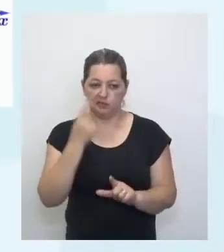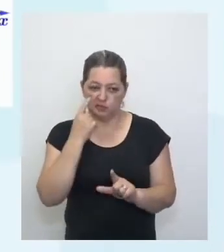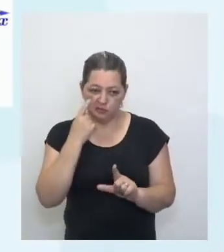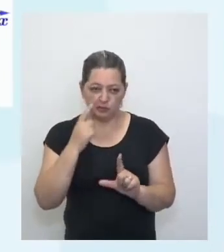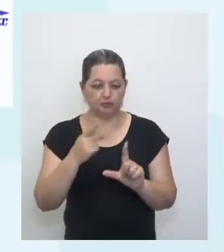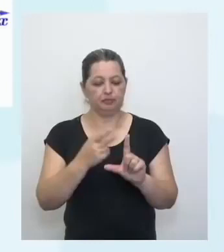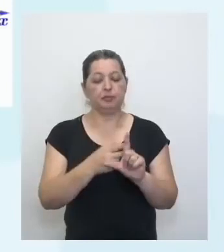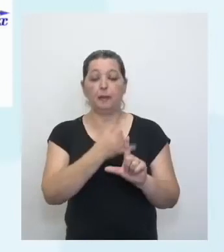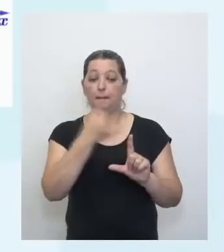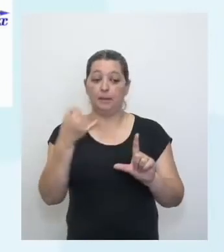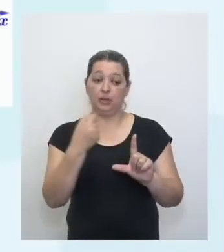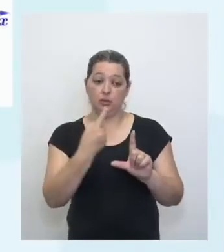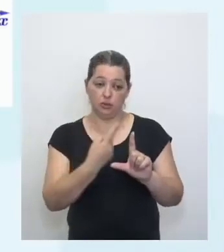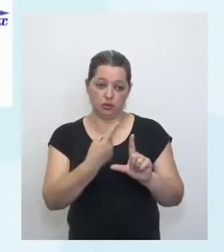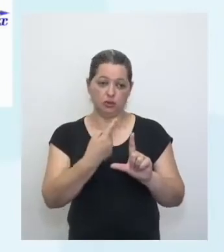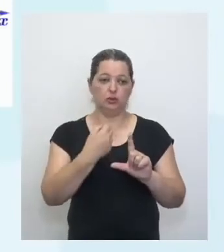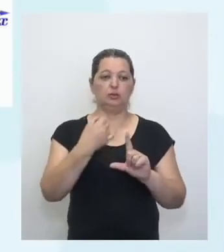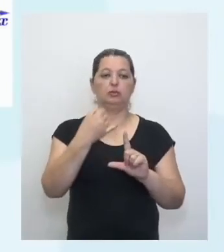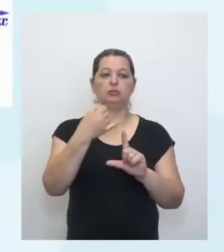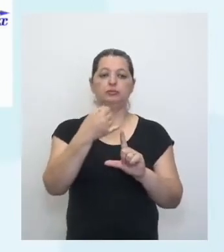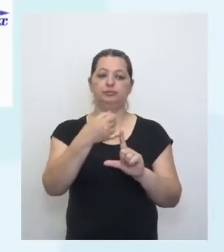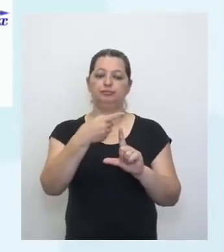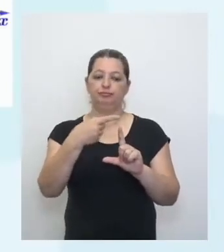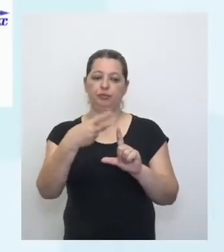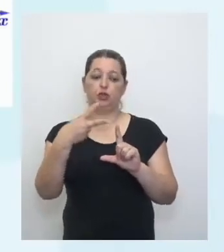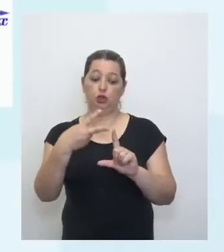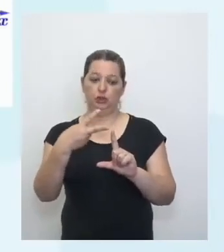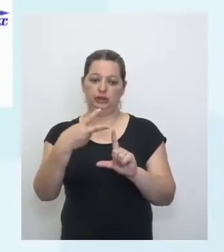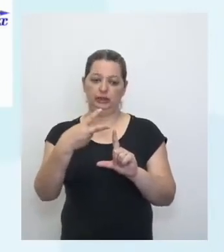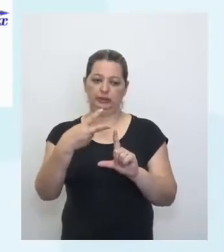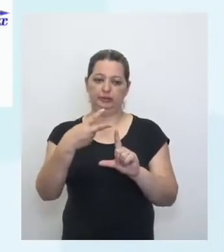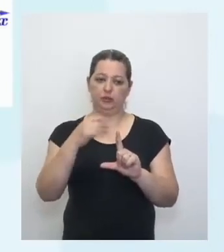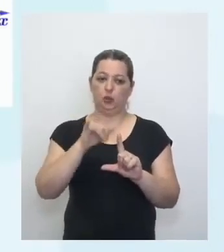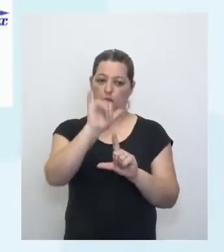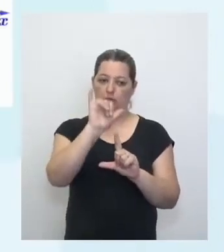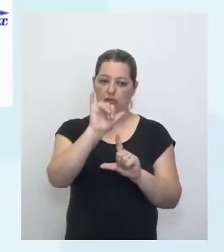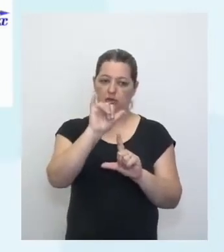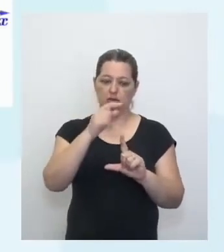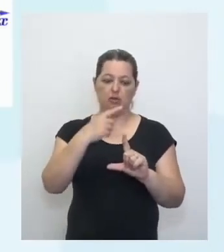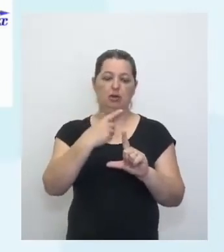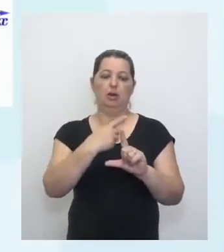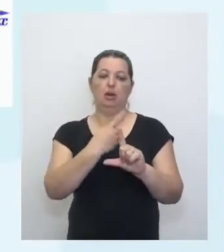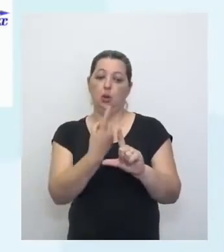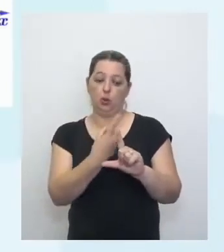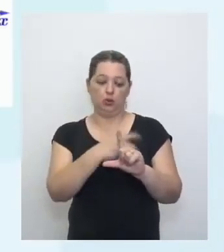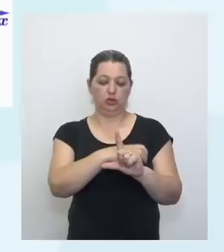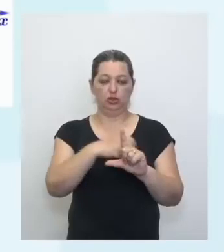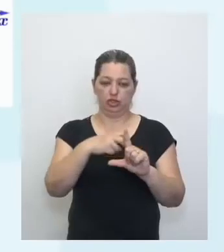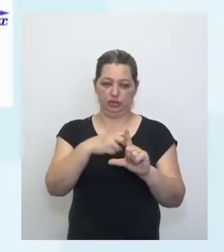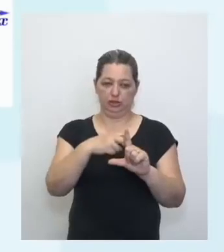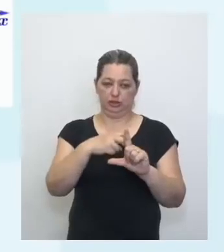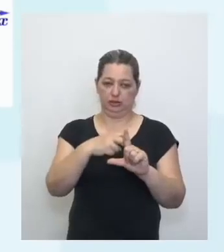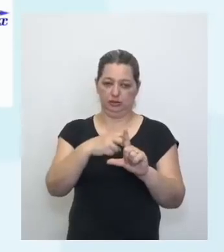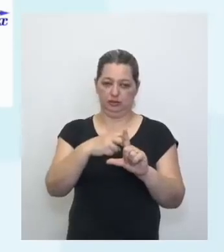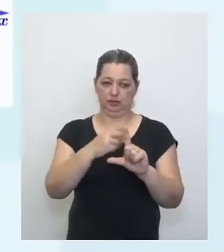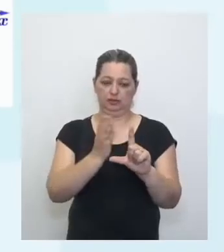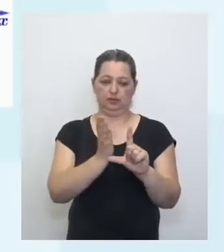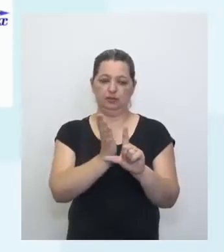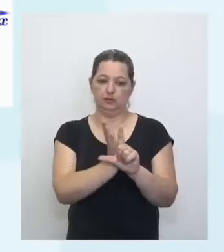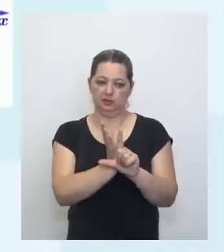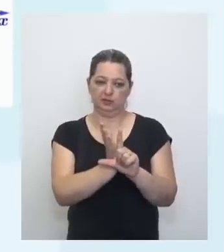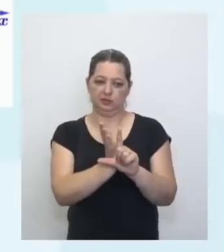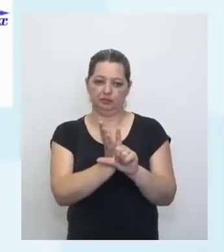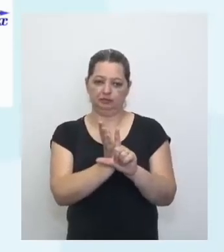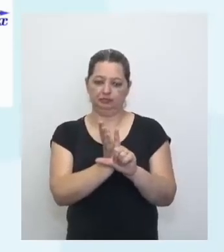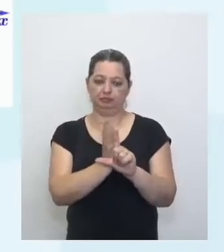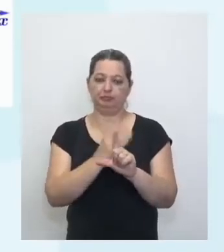no -1 e no 2. No -1 do eixo X e no 2 do eixo Y. Então, ela é afim porque ela não passa na origem. O